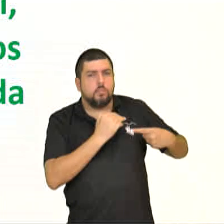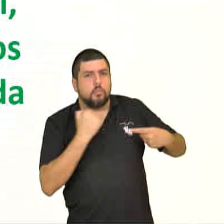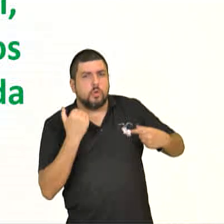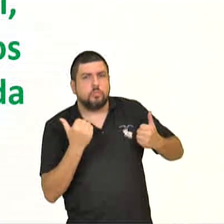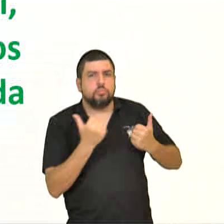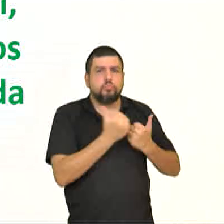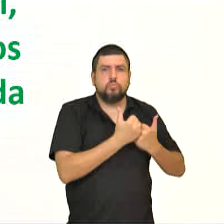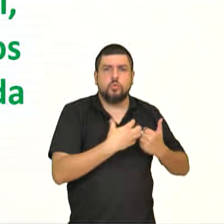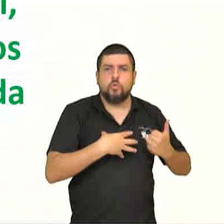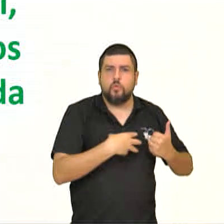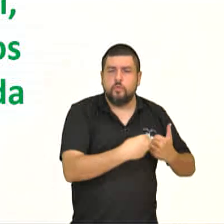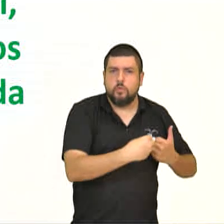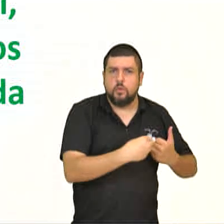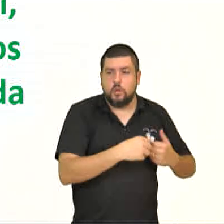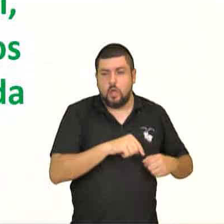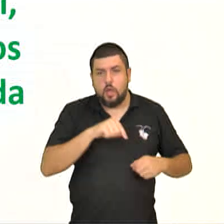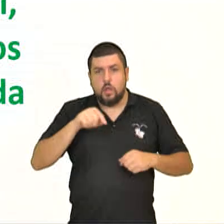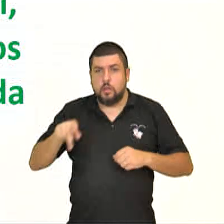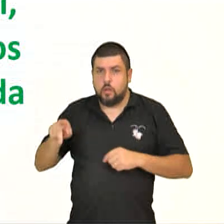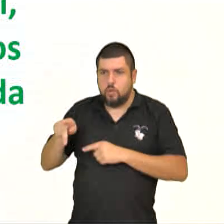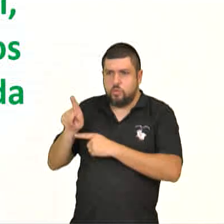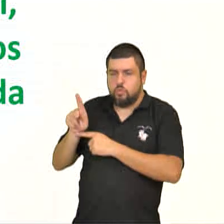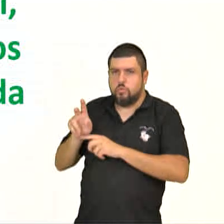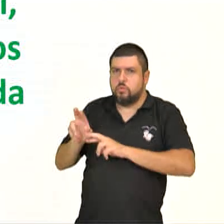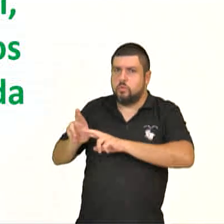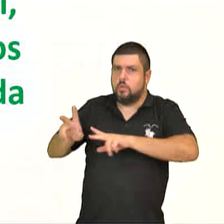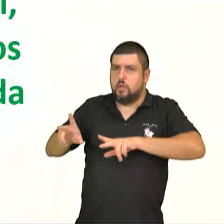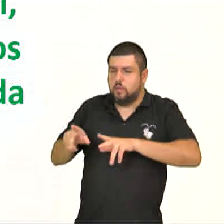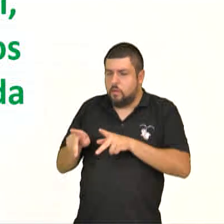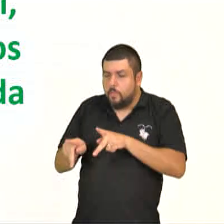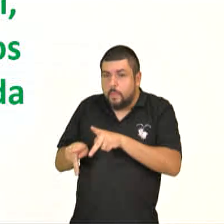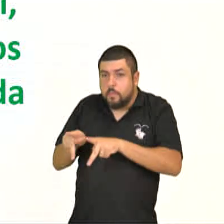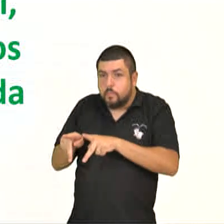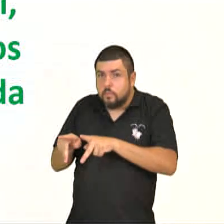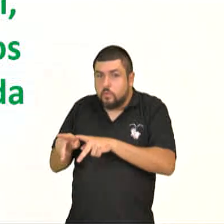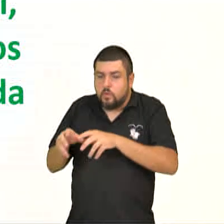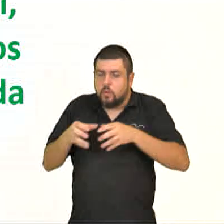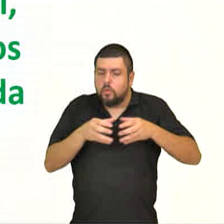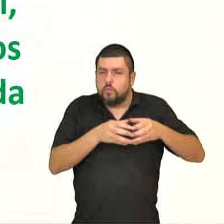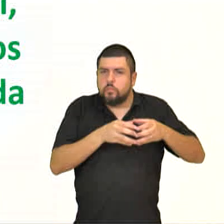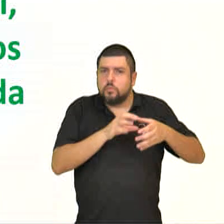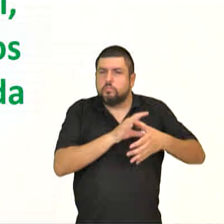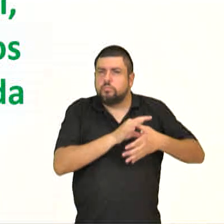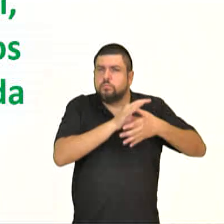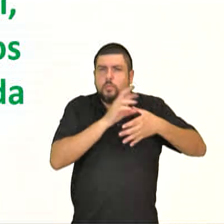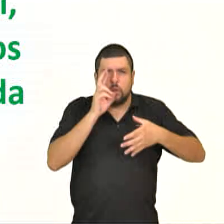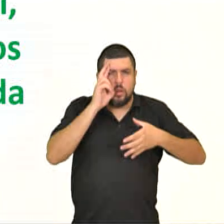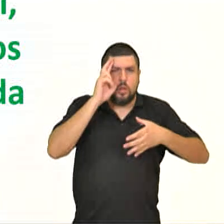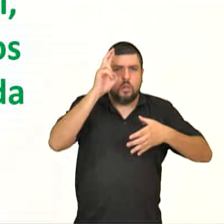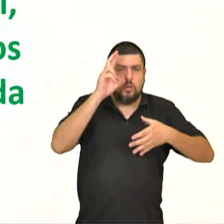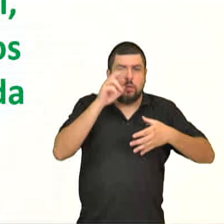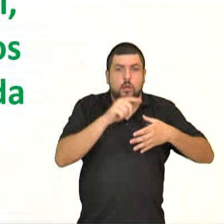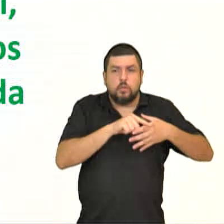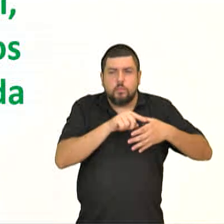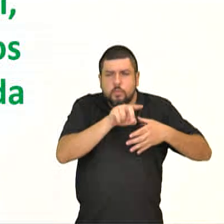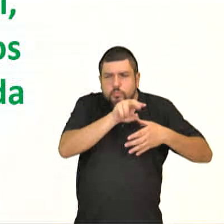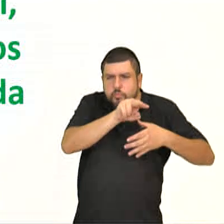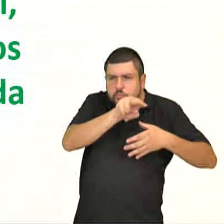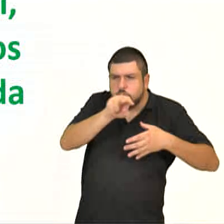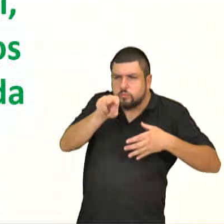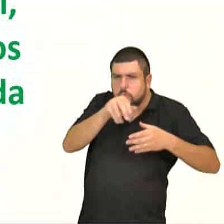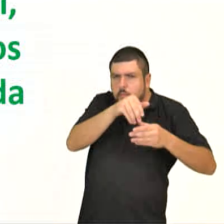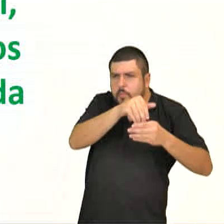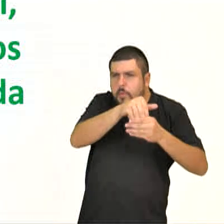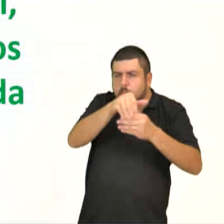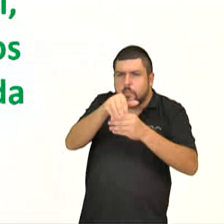entre os eleitos pelos líderes da comunidade e pela consulta aos deuses da cidade. Então, vamos colocar assim